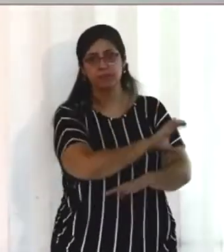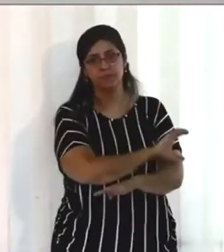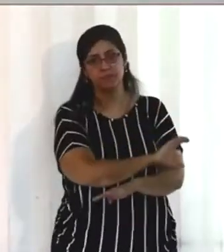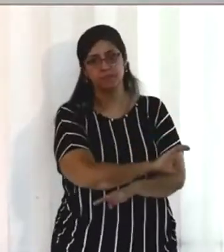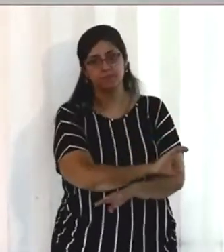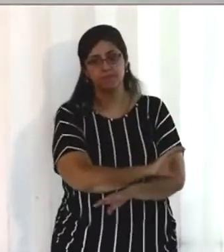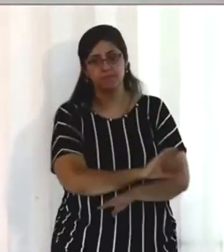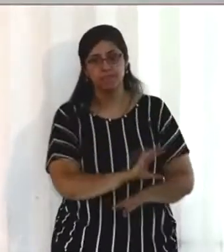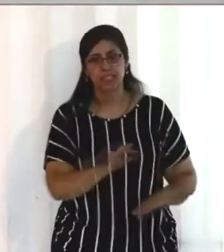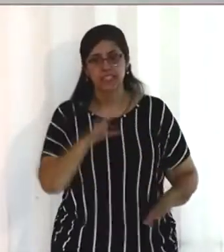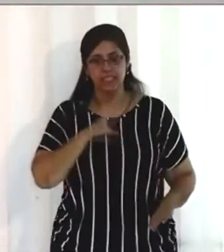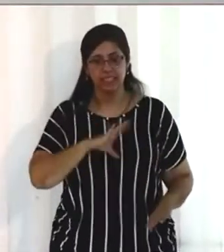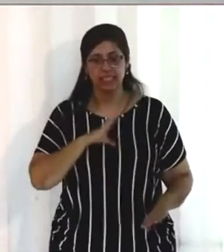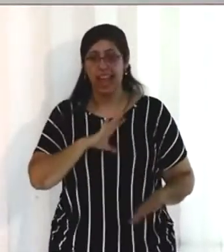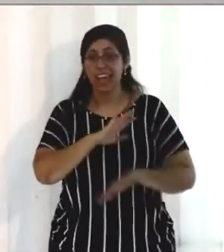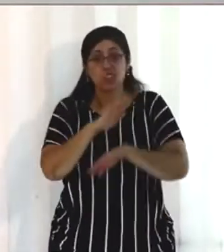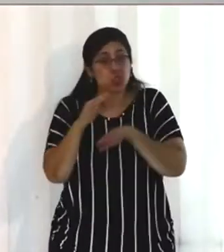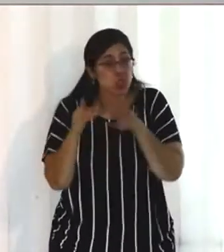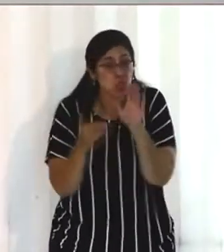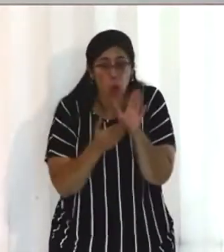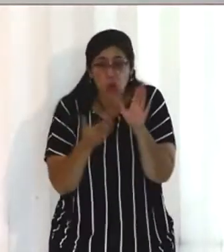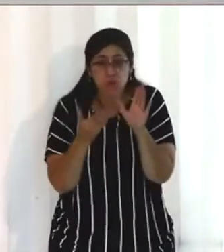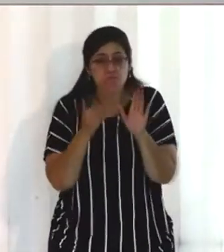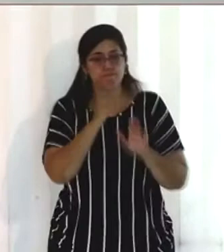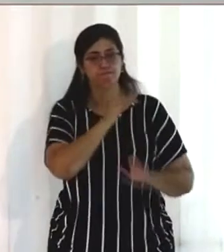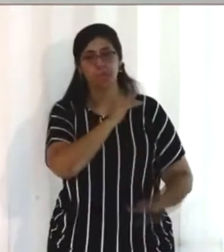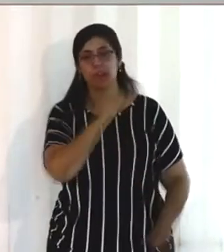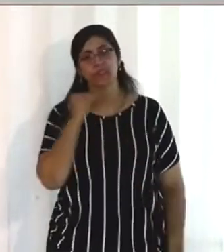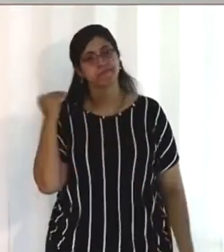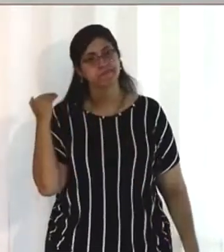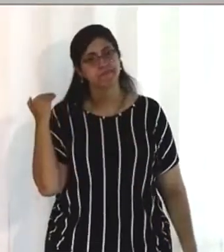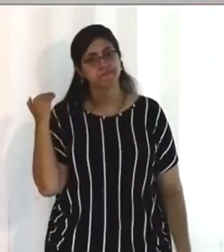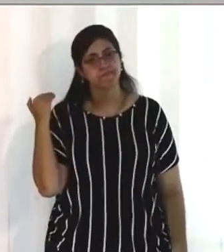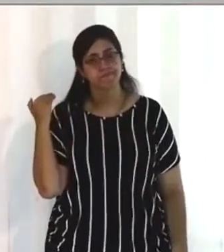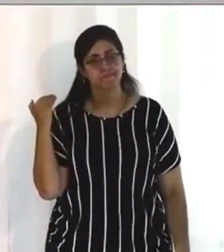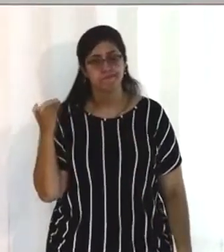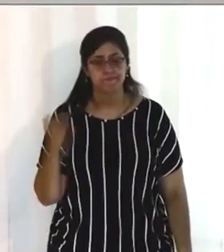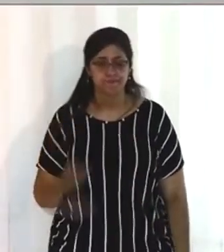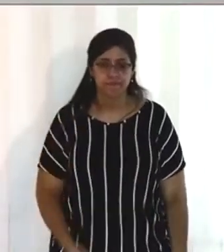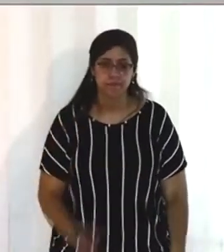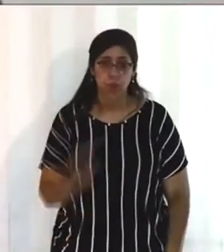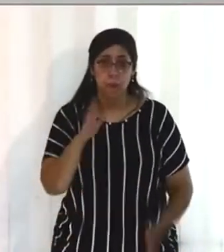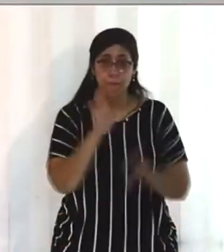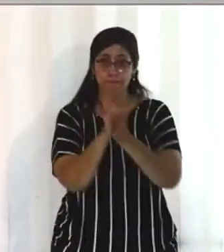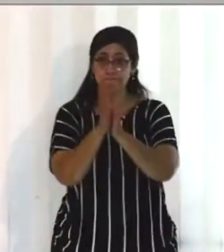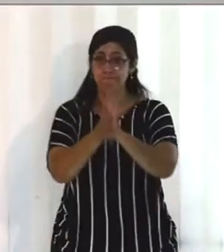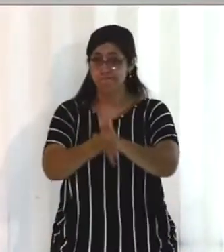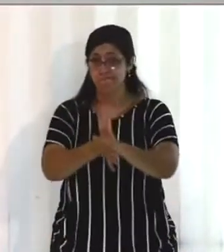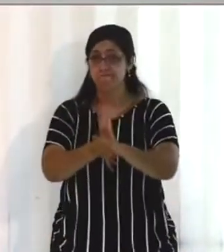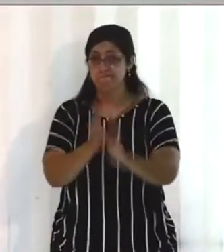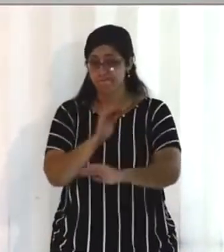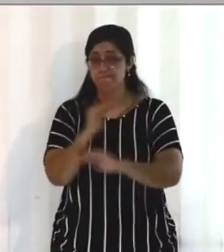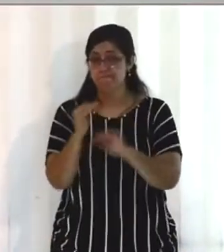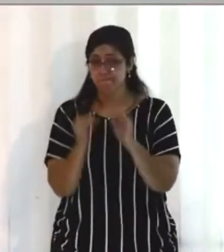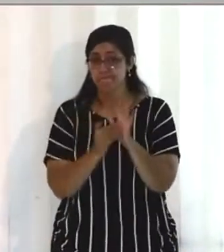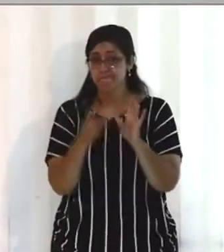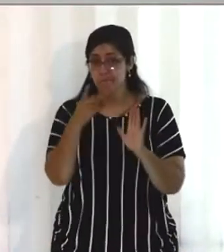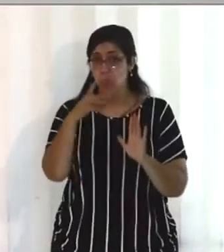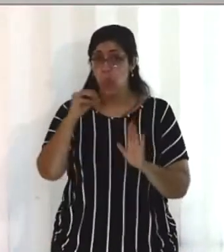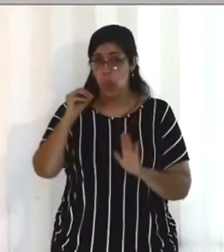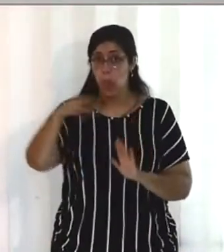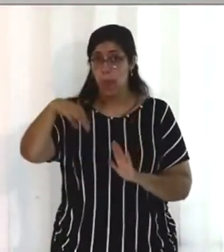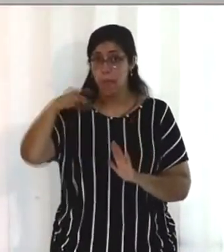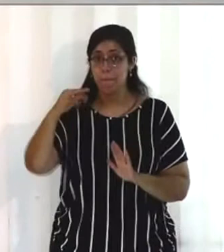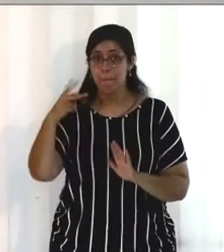dia morreram, todos morreram. Pompeia foi destruída. Por que Pompeia foi